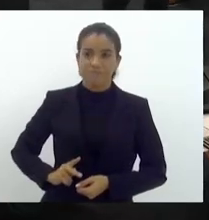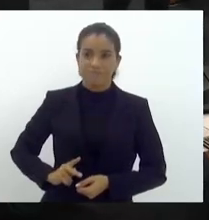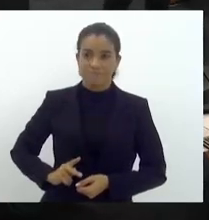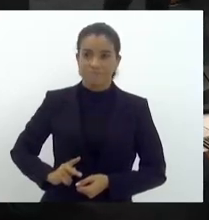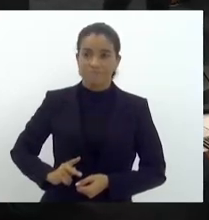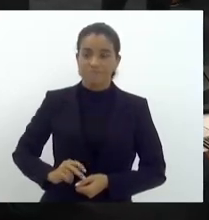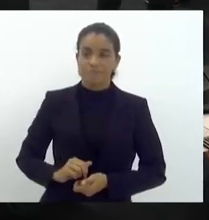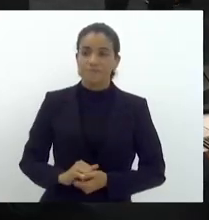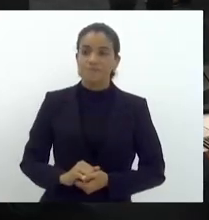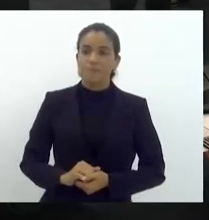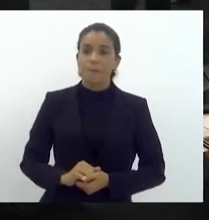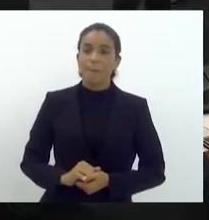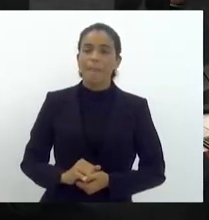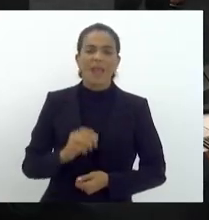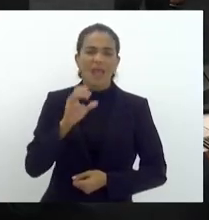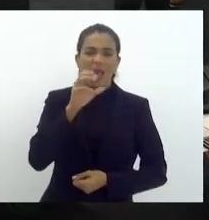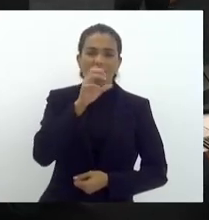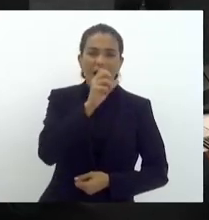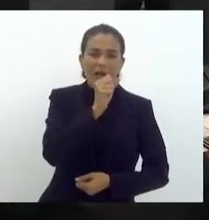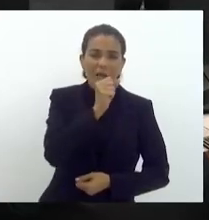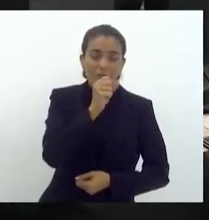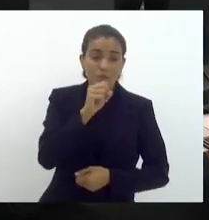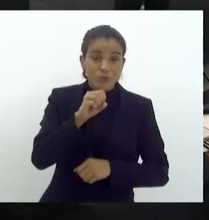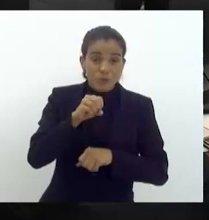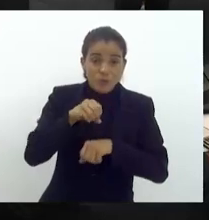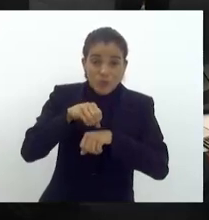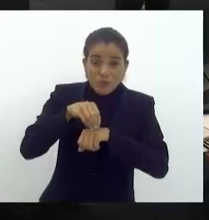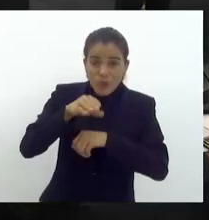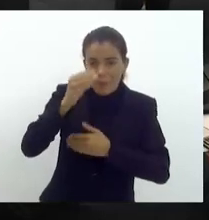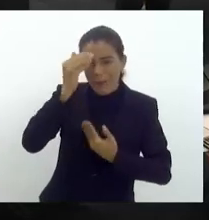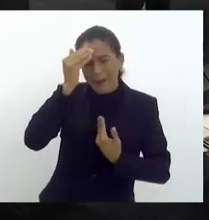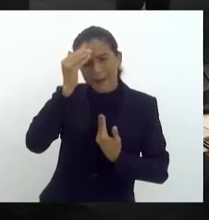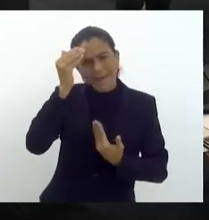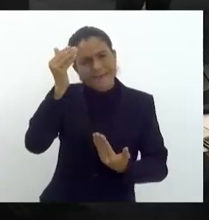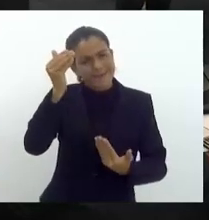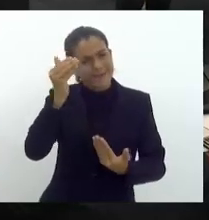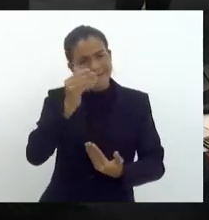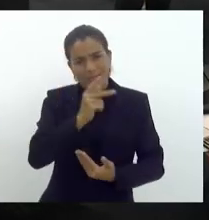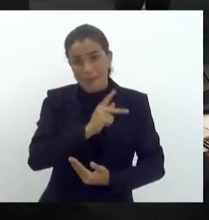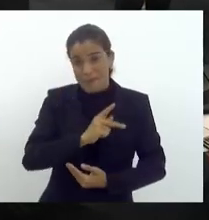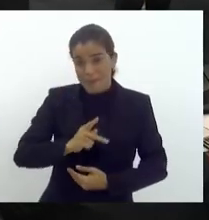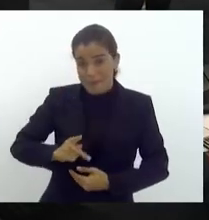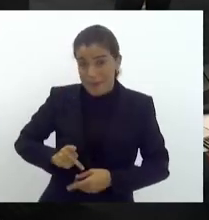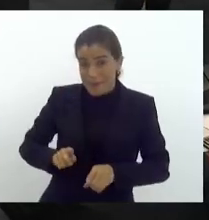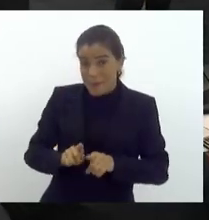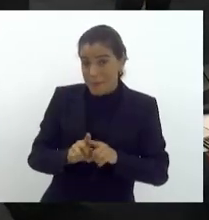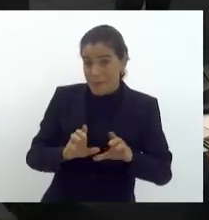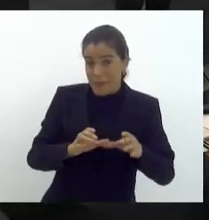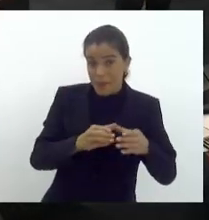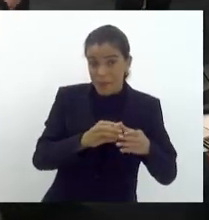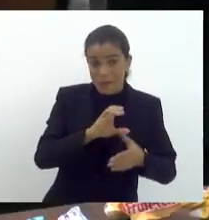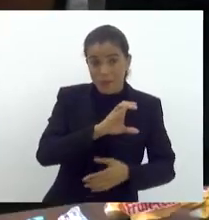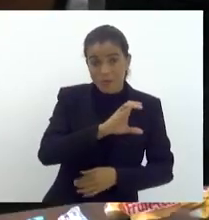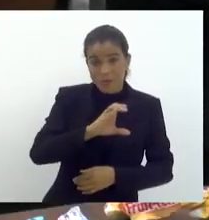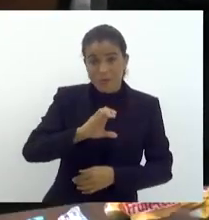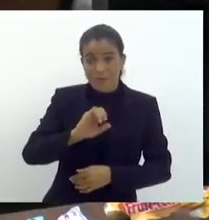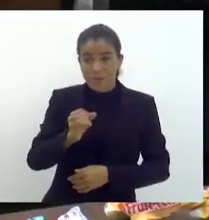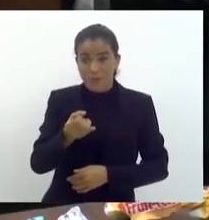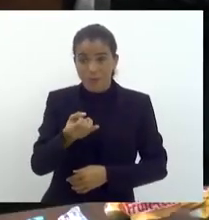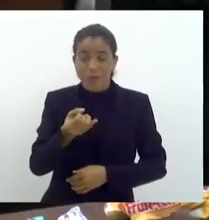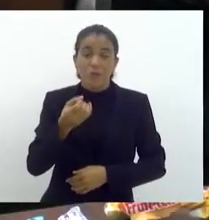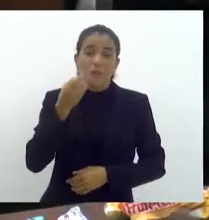por favor seu presidente é rapidamente só para agradecer a vossa excelência e é o presidente da Comissão de construção Justiça